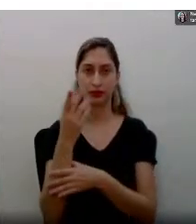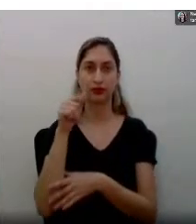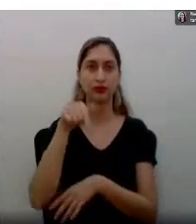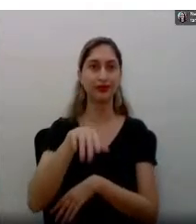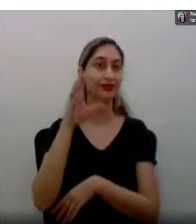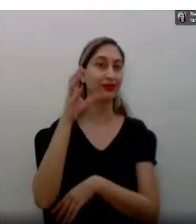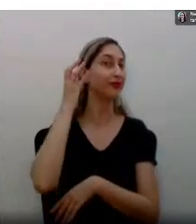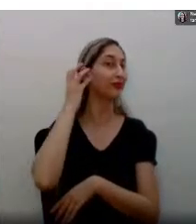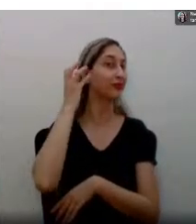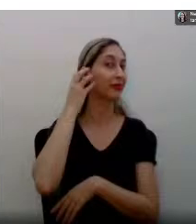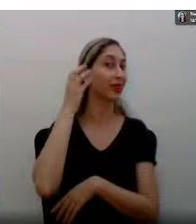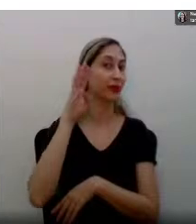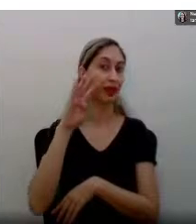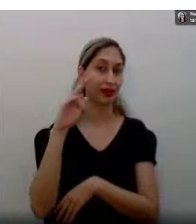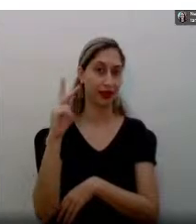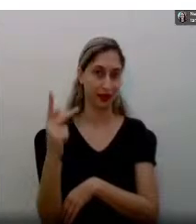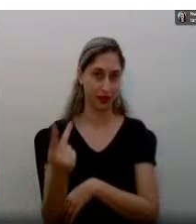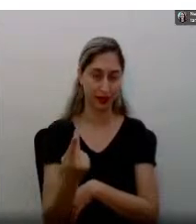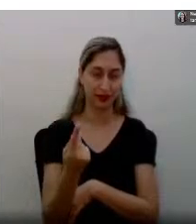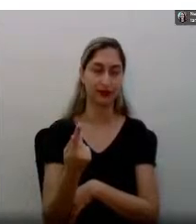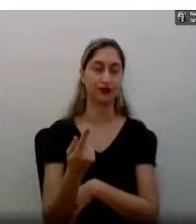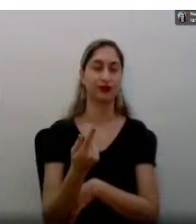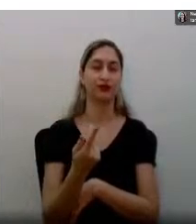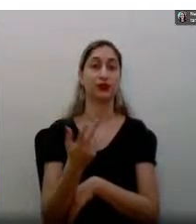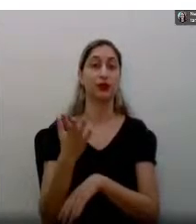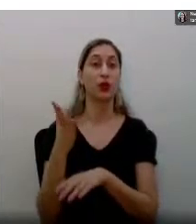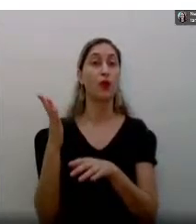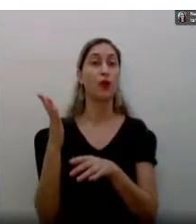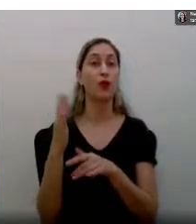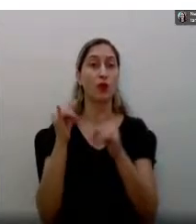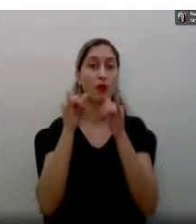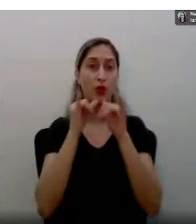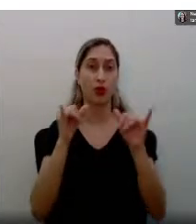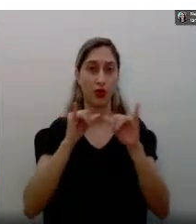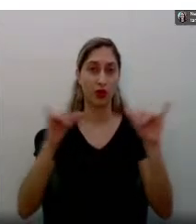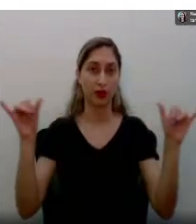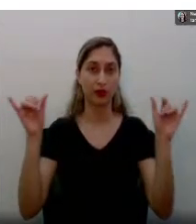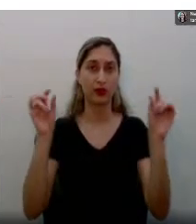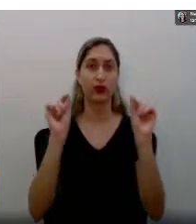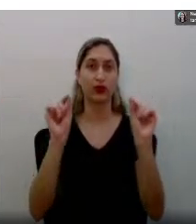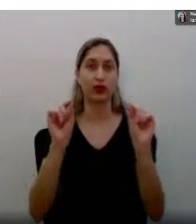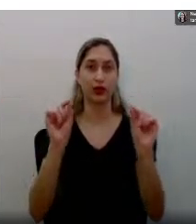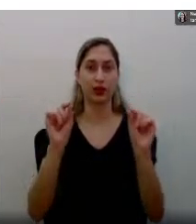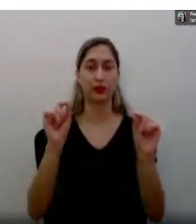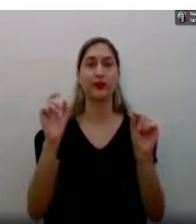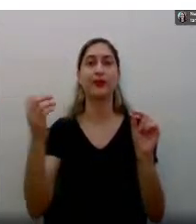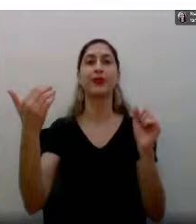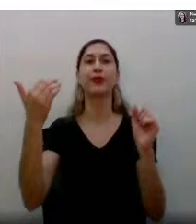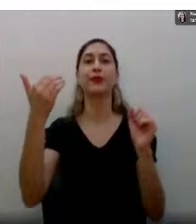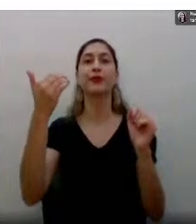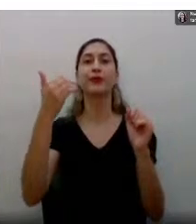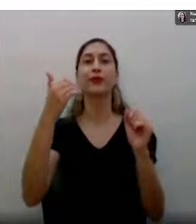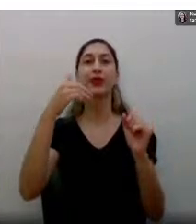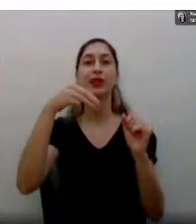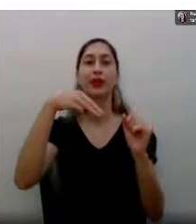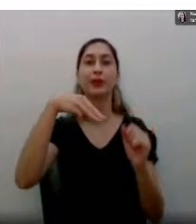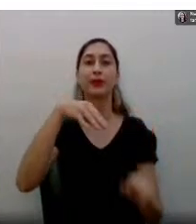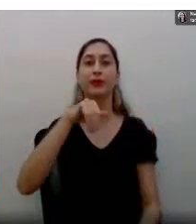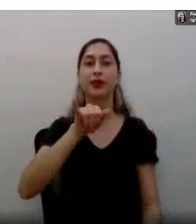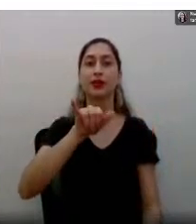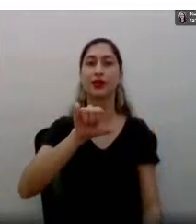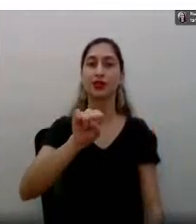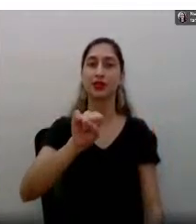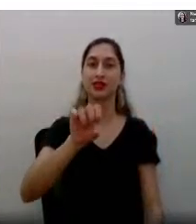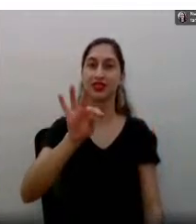Horizonte para Minas Gerais né um programa chamado mistérios do firmamento né que era apresentado pelo doutor